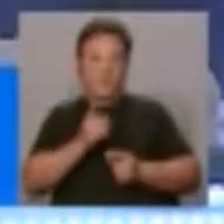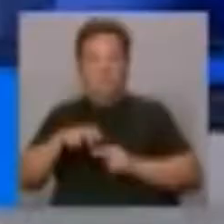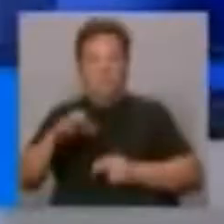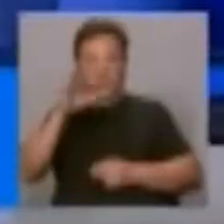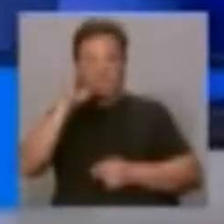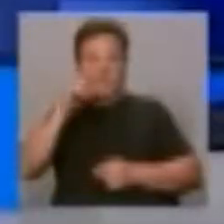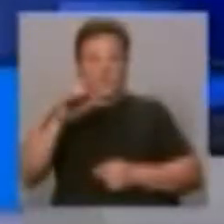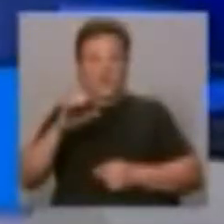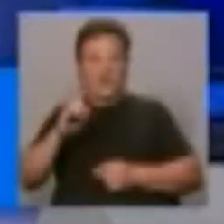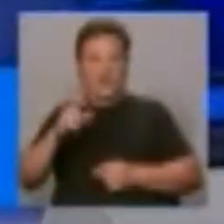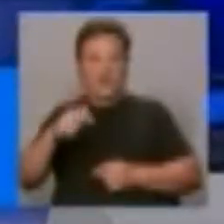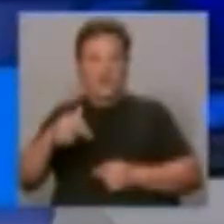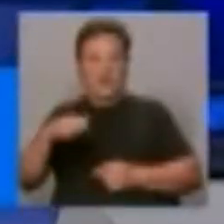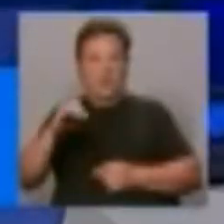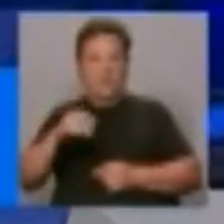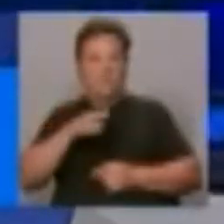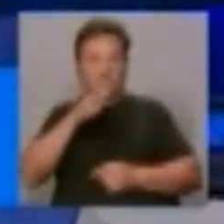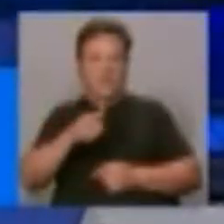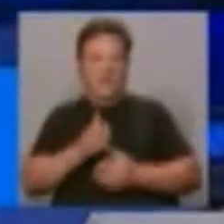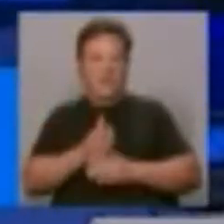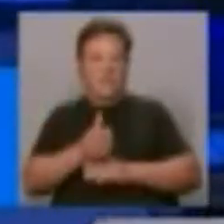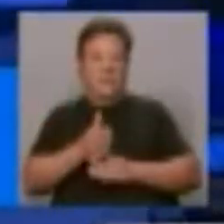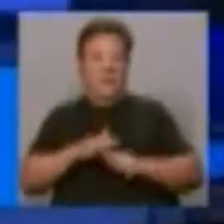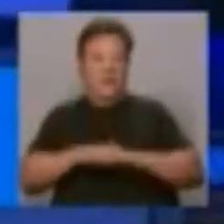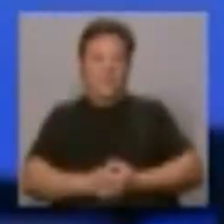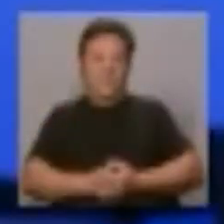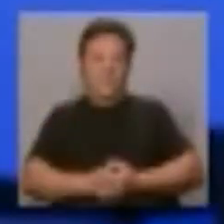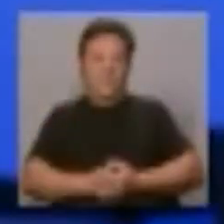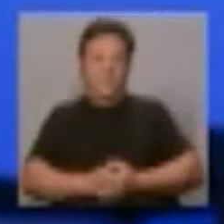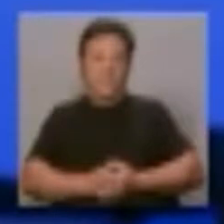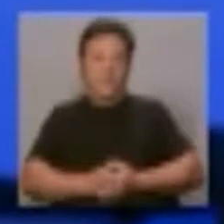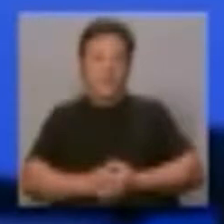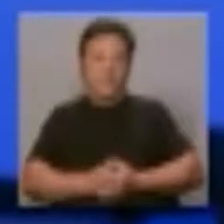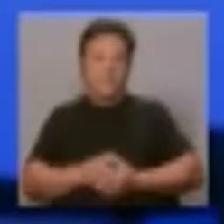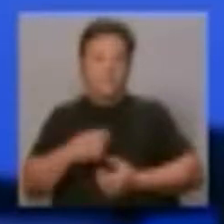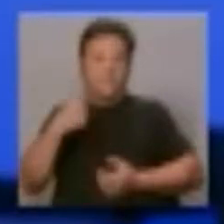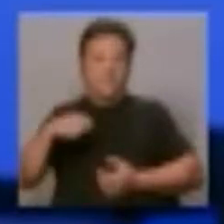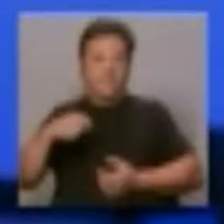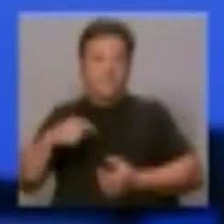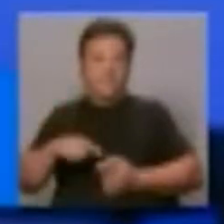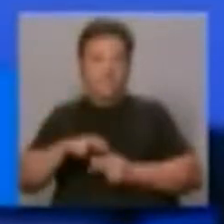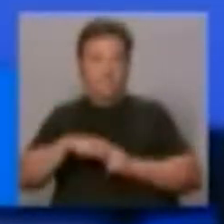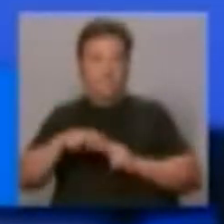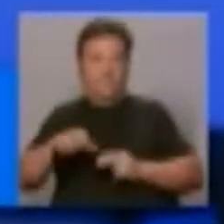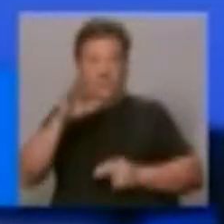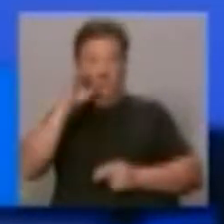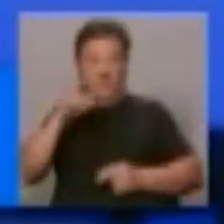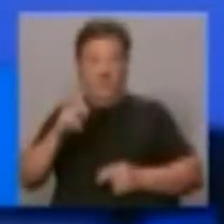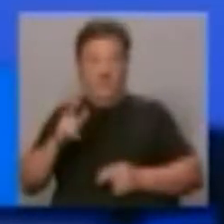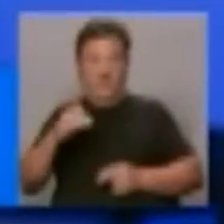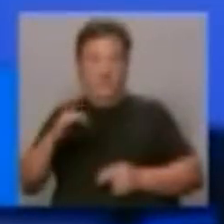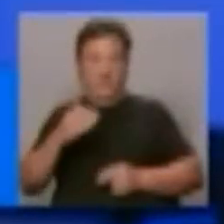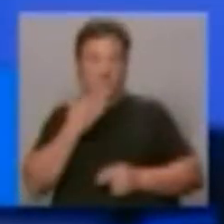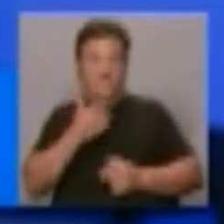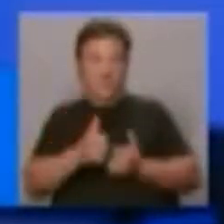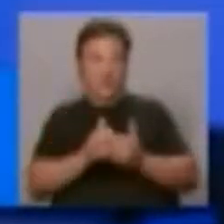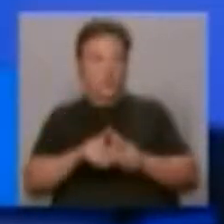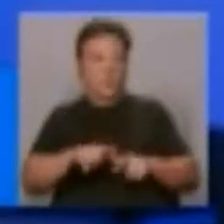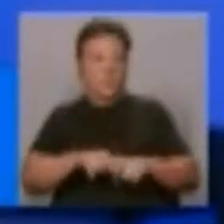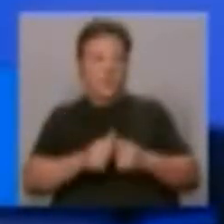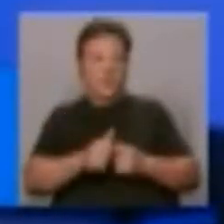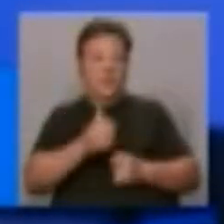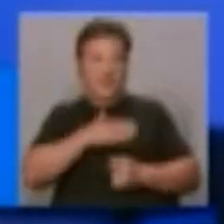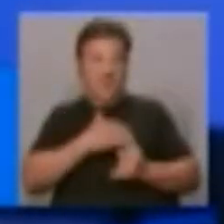as regras. Não anunciou através da rede social Twitter. E o presidente destituído do governo da Catalunha apela aos partidos que